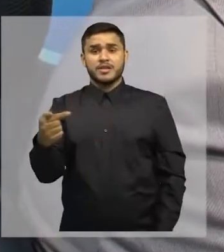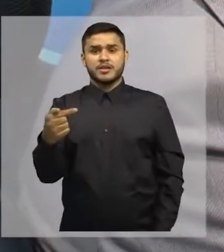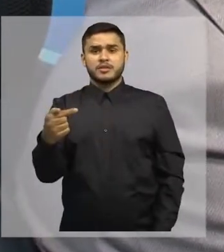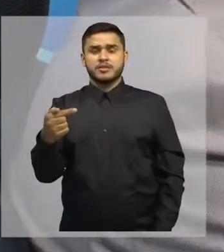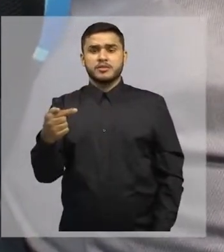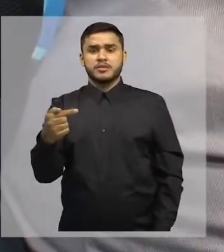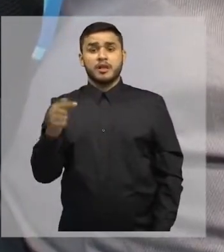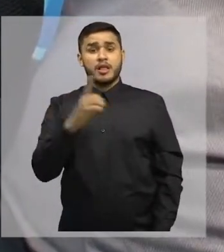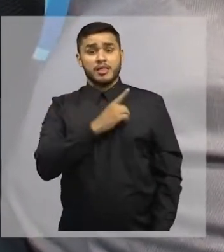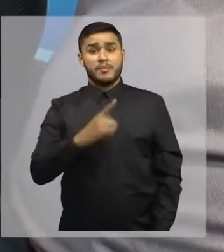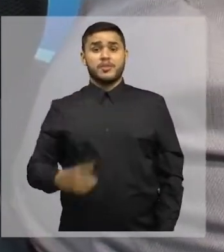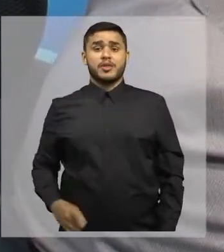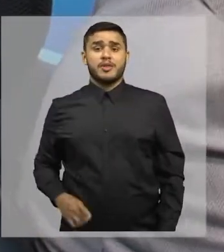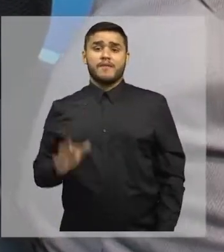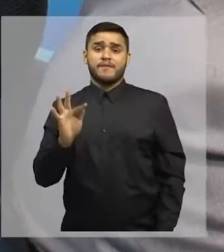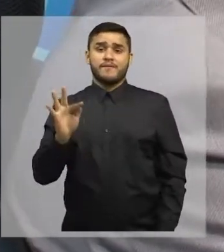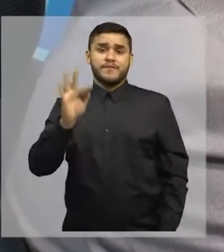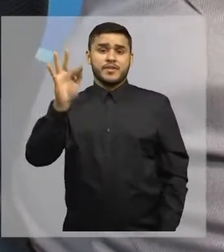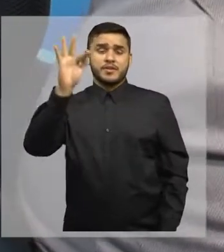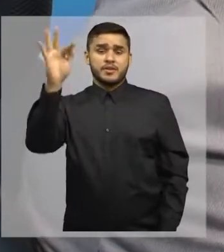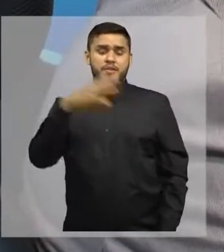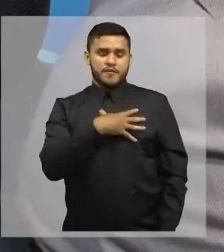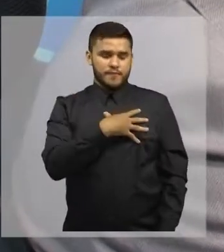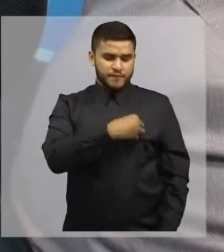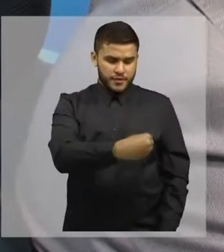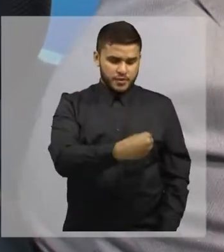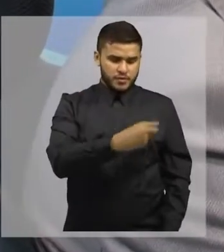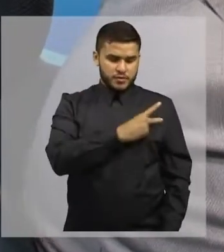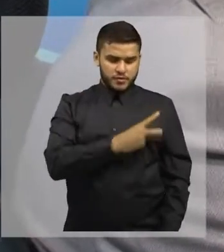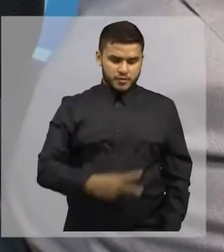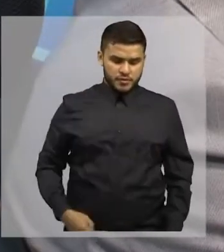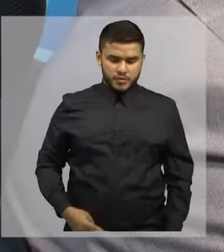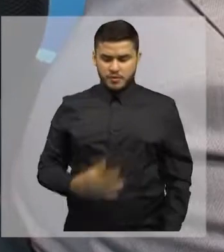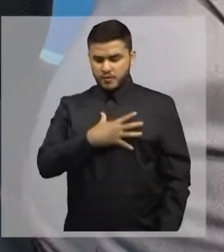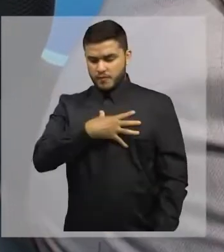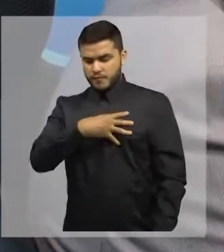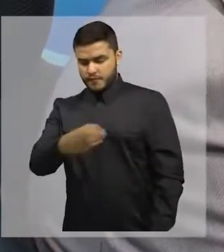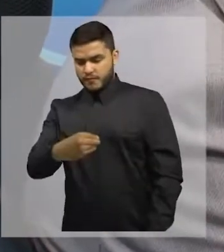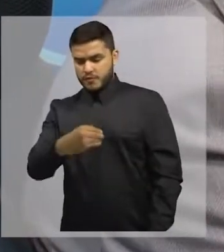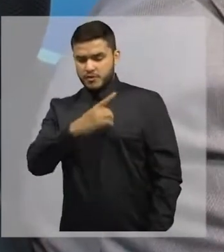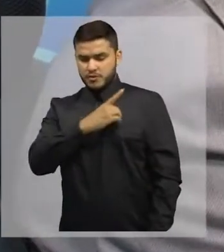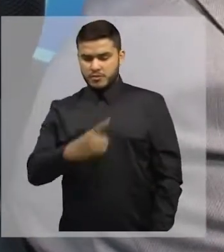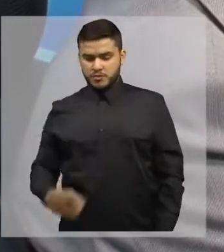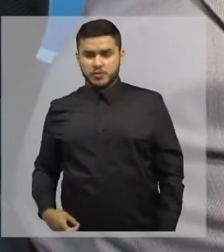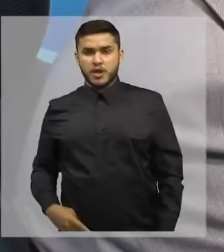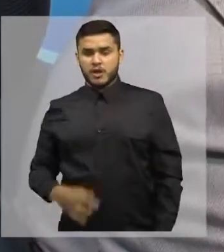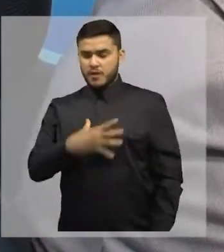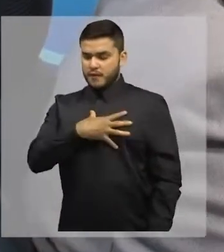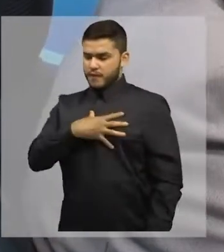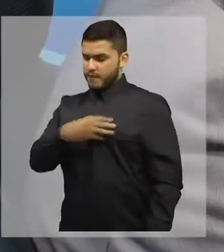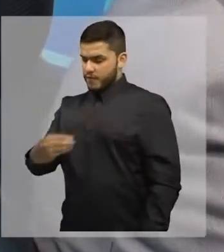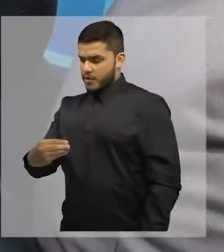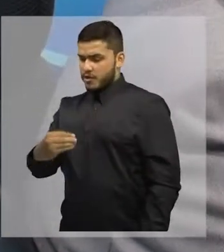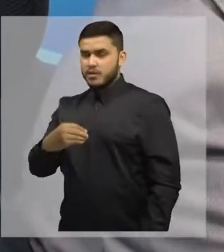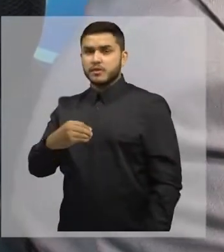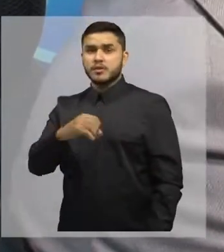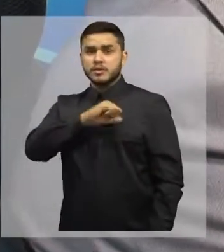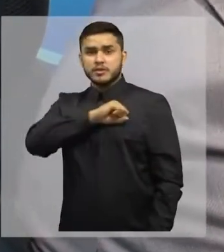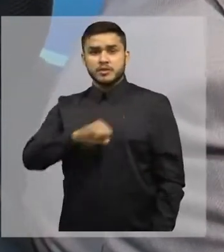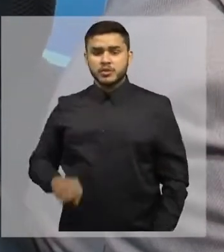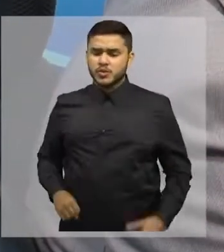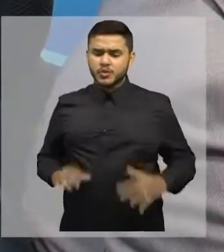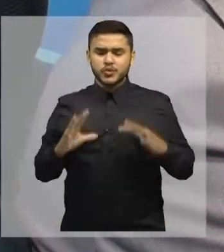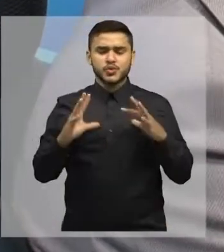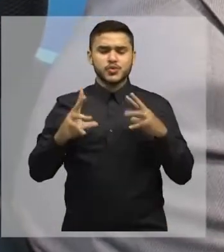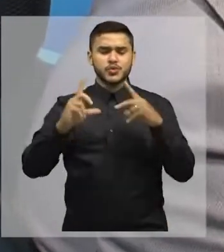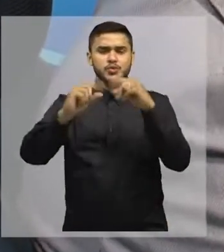no Congresso, filho vereador, filho deputado, filho senador, com todas as práticas, como você diz, malsãs da política,